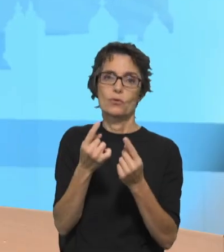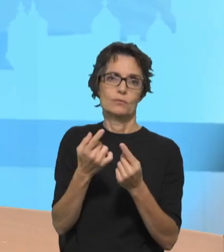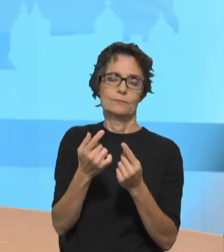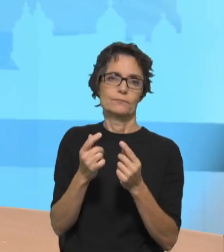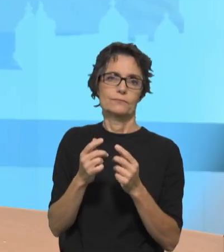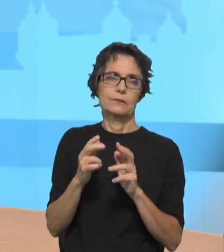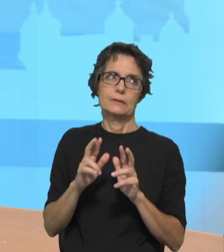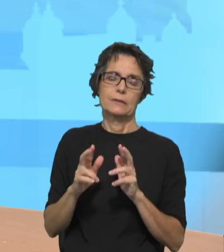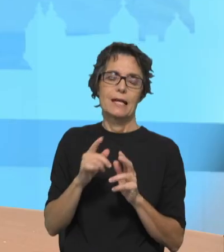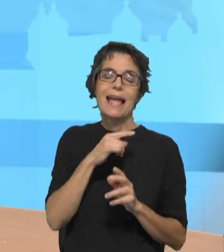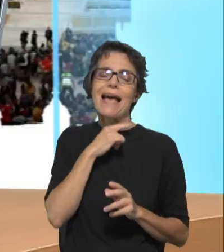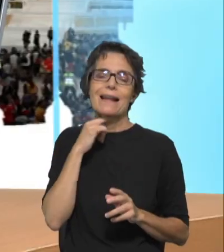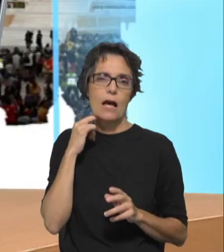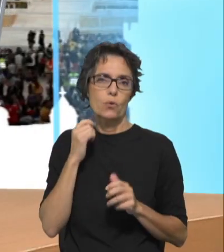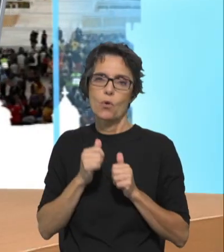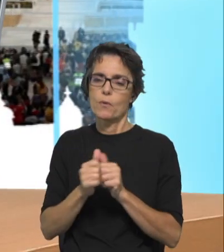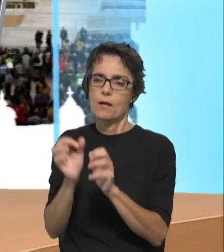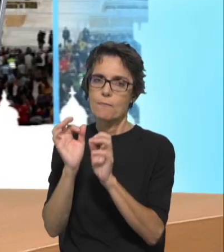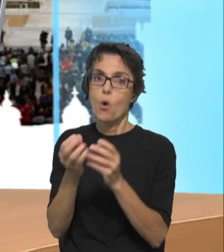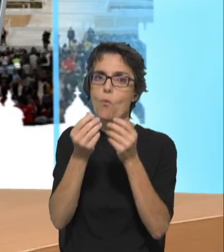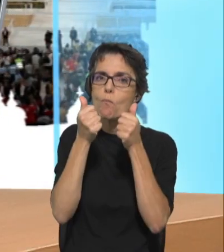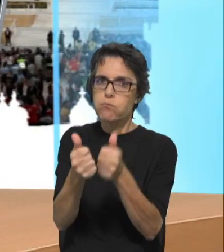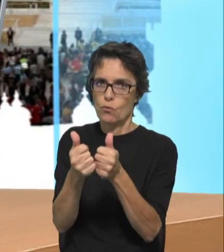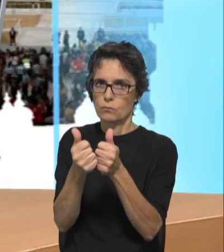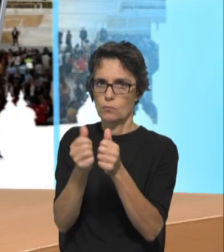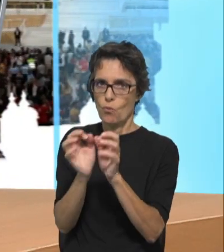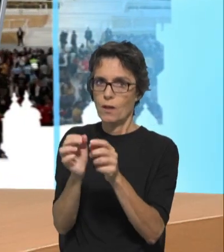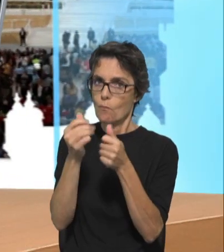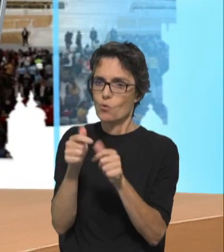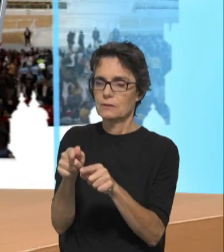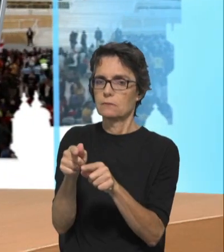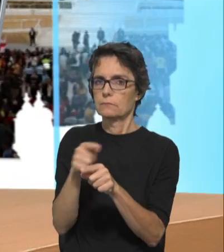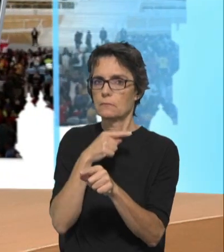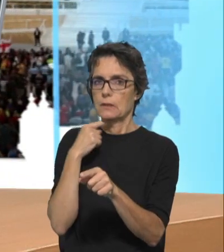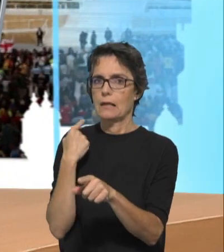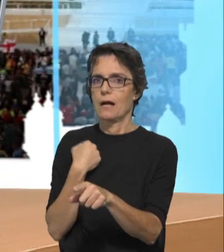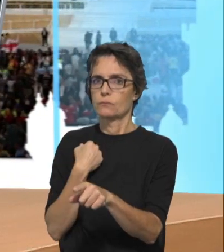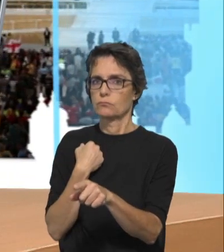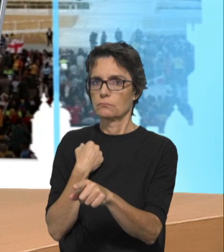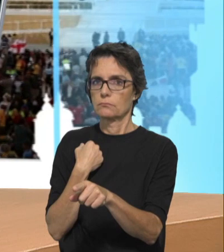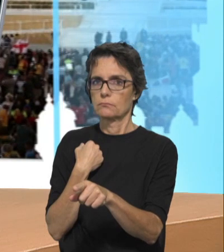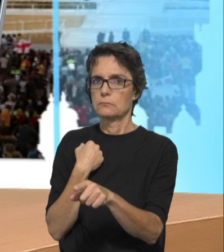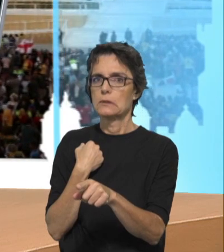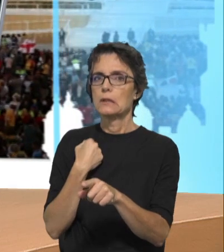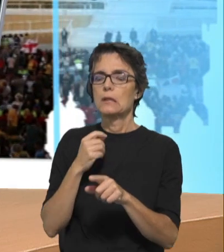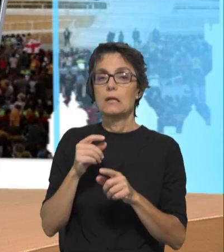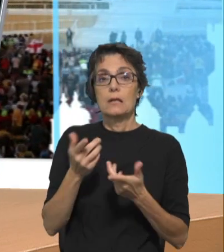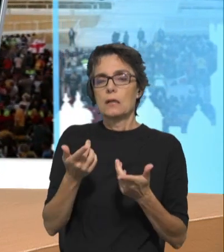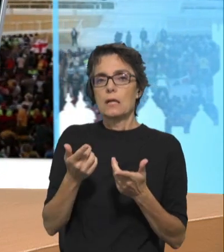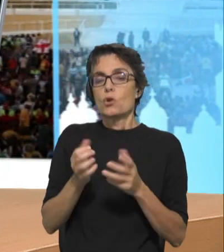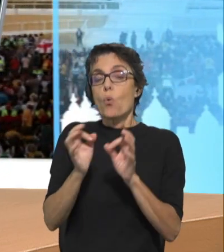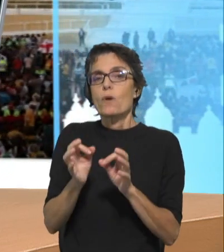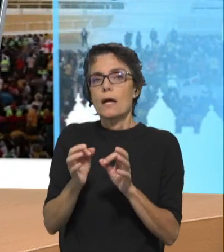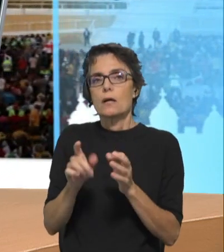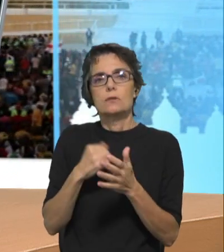pelo menos uma raridade. Sobretudo os bons cuidados paliativos. E só há bons cuidados paliativos. Não pode haver cuidados paliativos que não sejam bons.